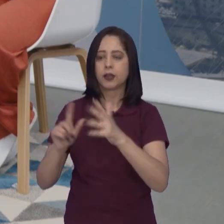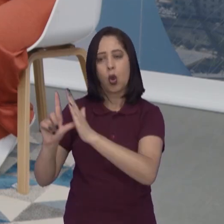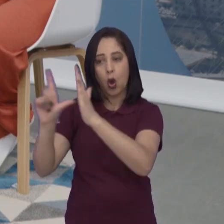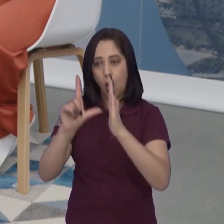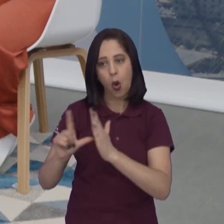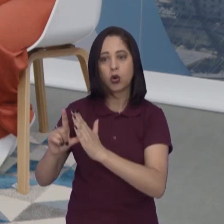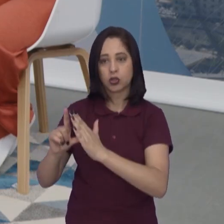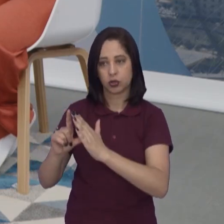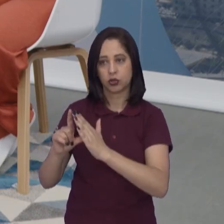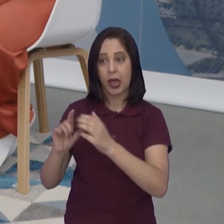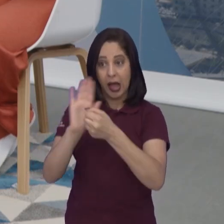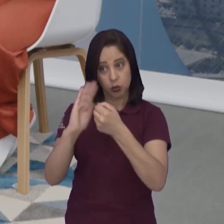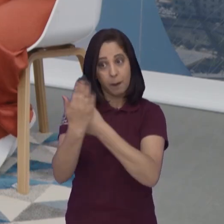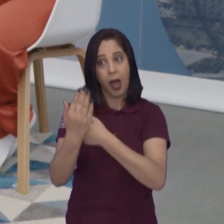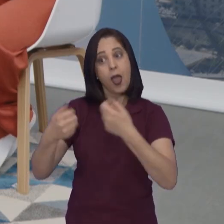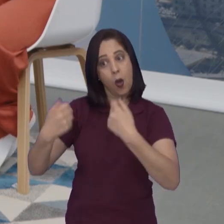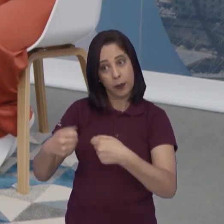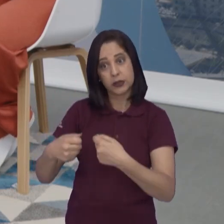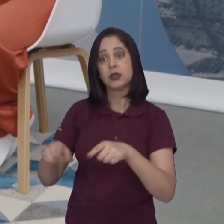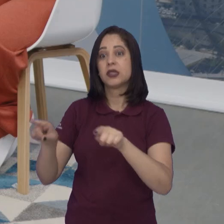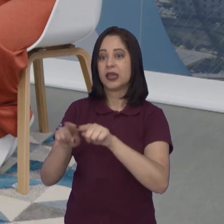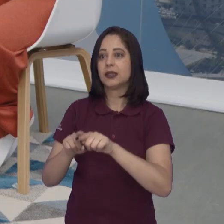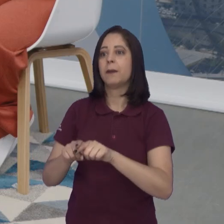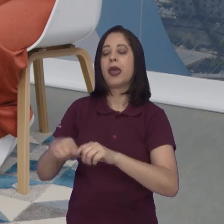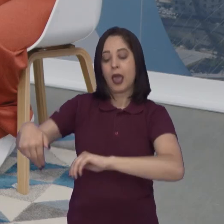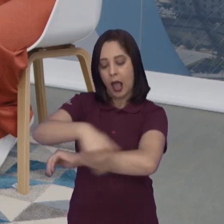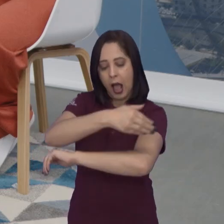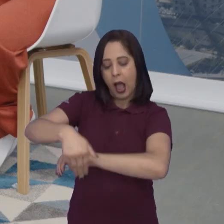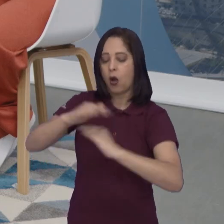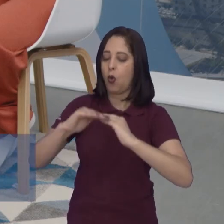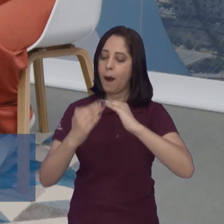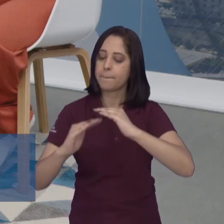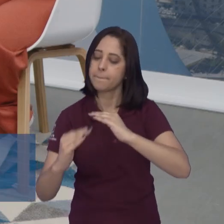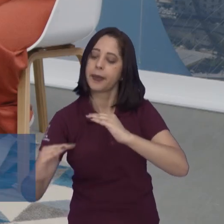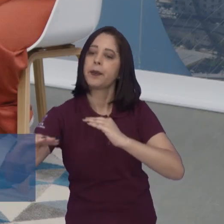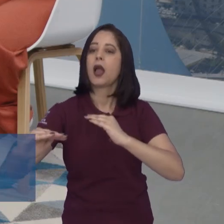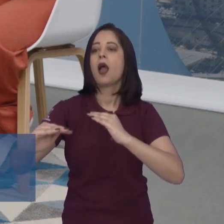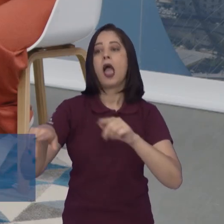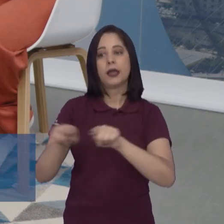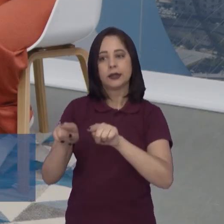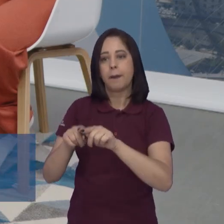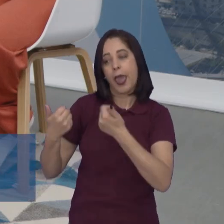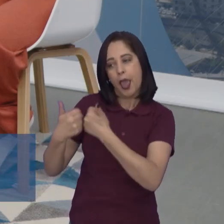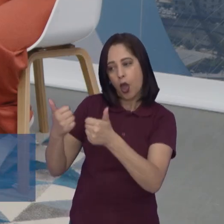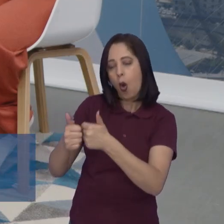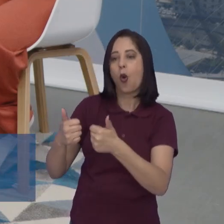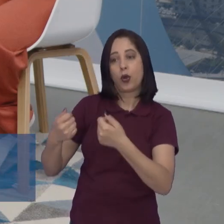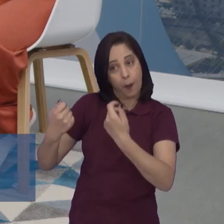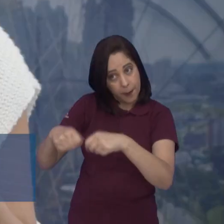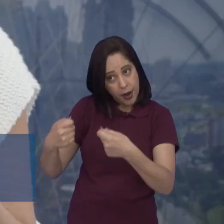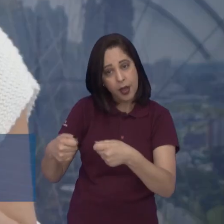Comércio e a infraestrutura urbana em si, né? Que é o asfalto, a drenagem, acesso à mobilidade. E